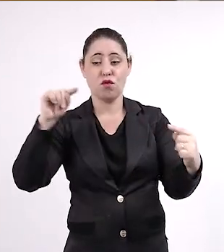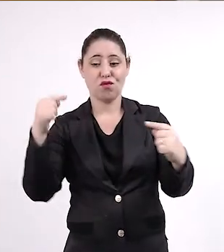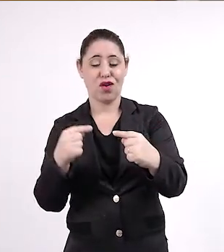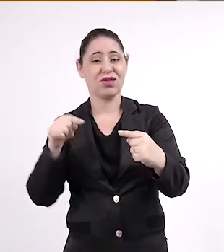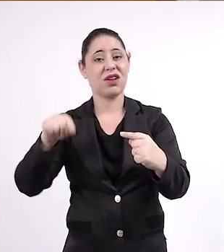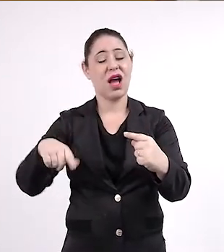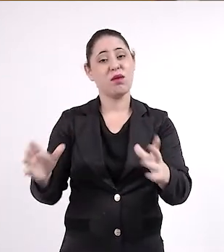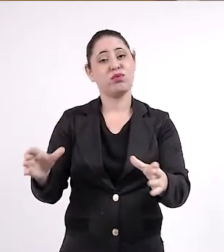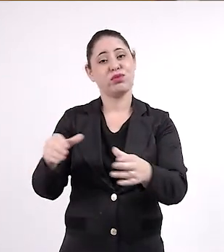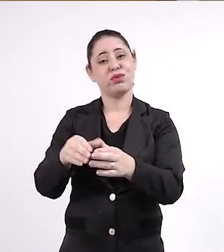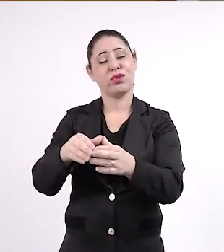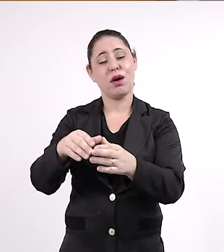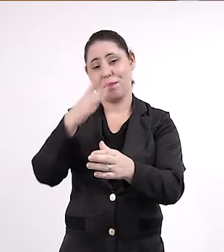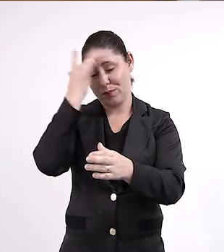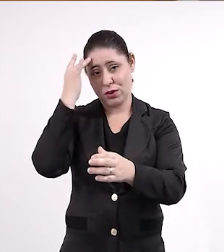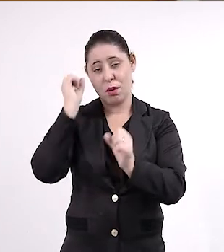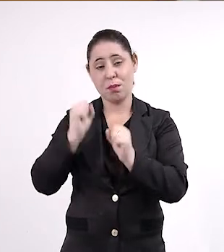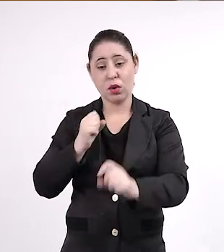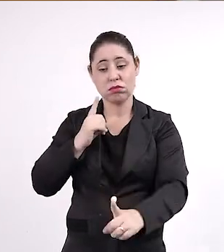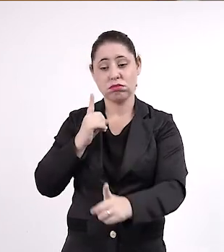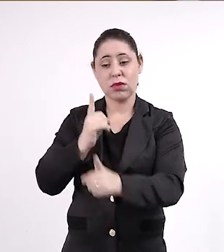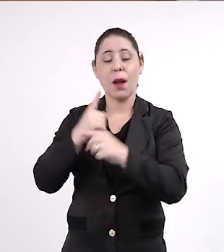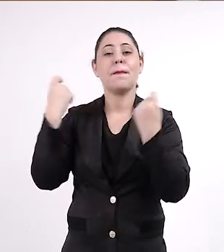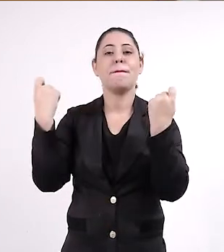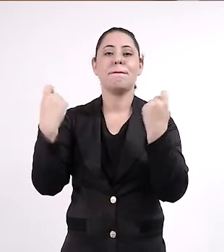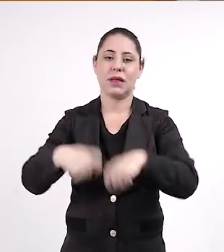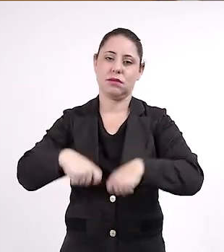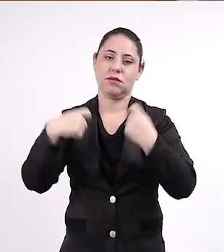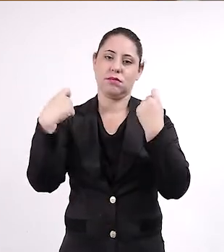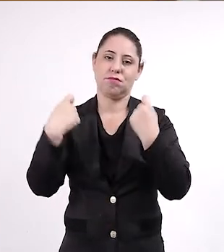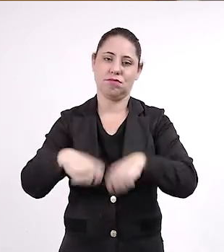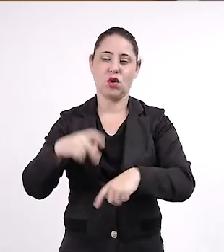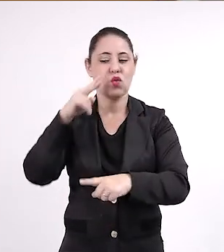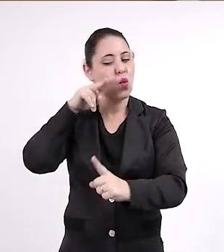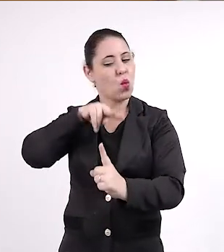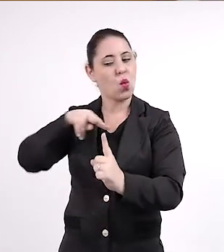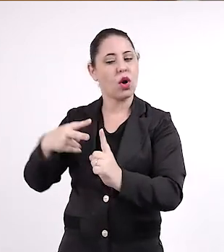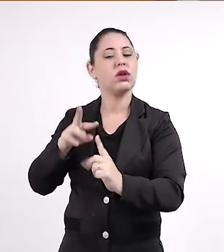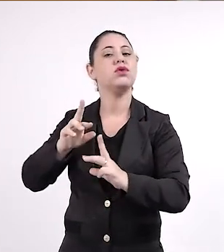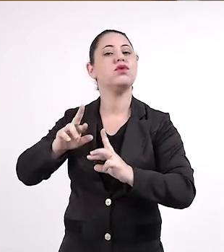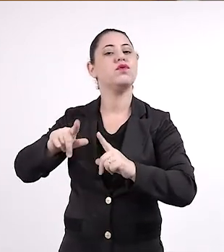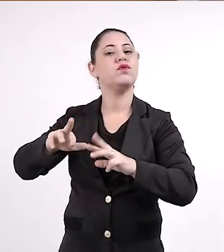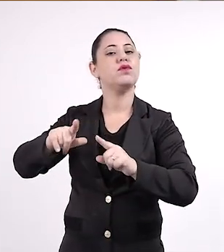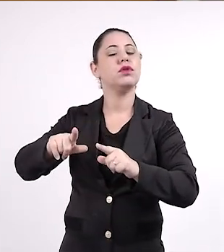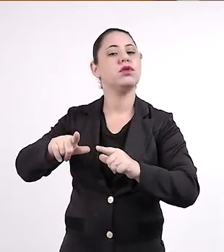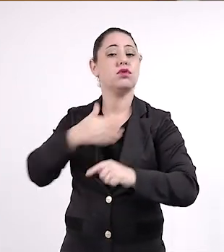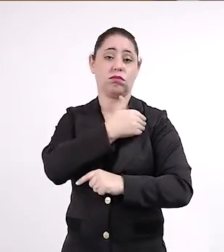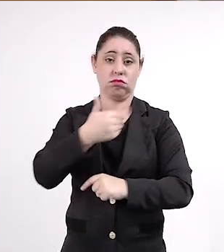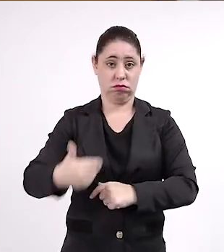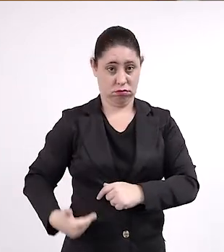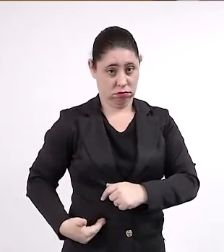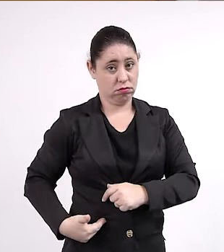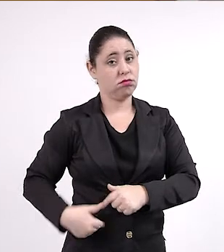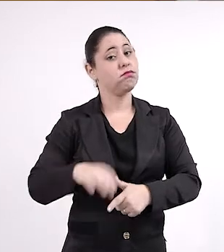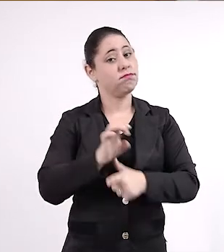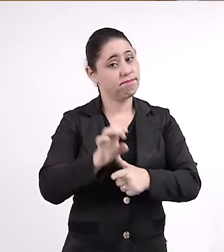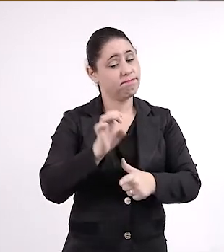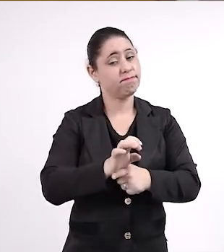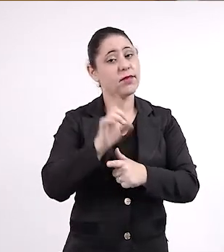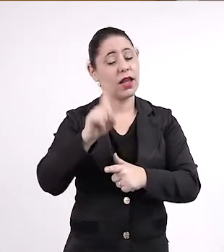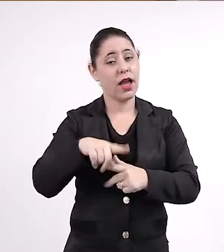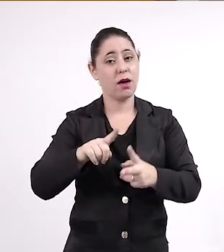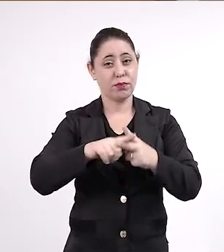voltadas para aqueles segmentos que nós possamos identificar como necessitados de um olhar diferenciado por parte do Estado. Então,